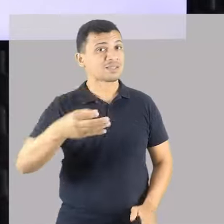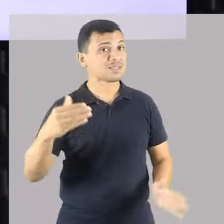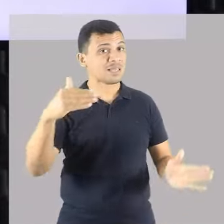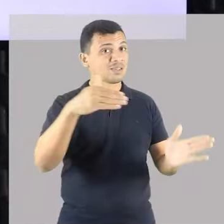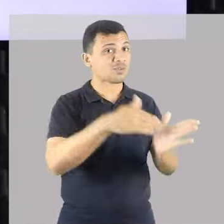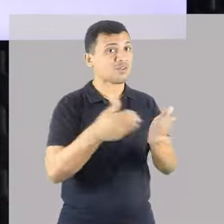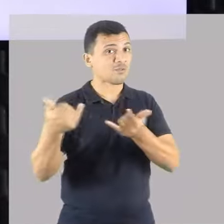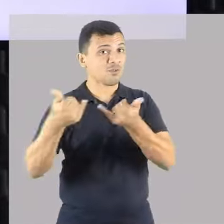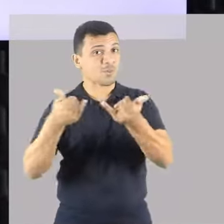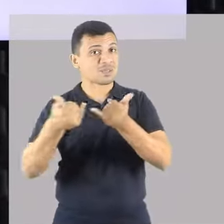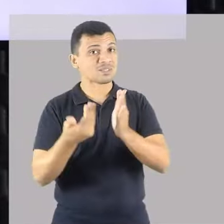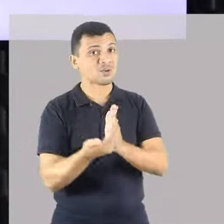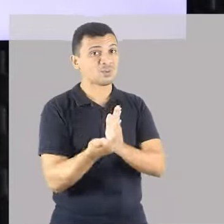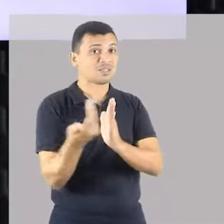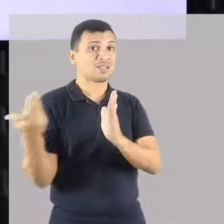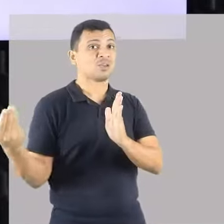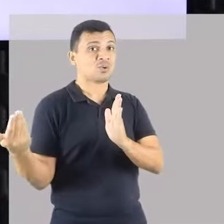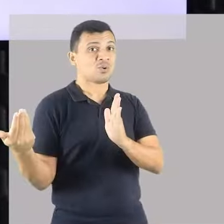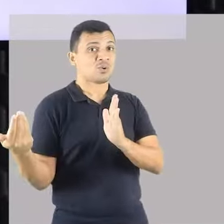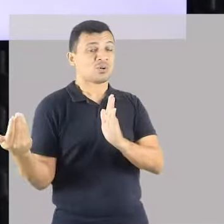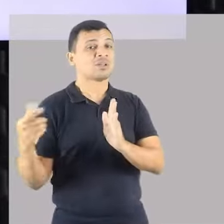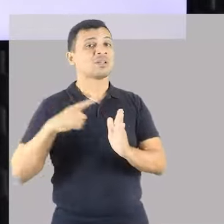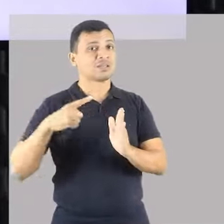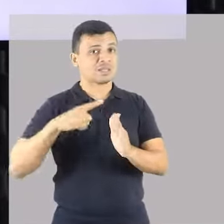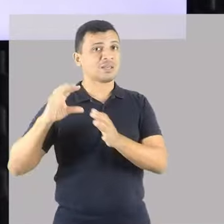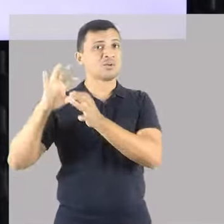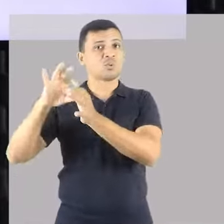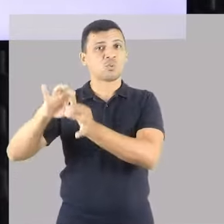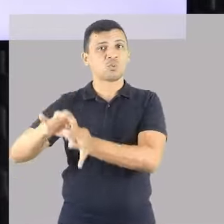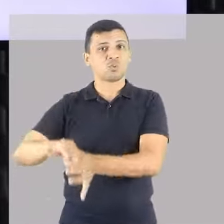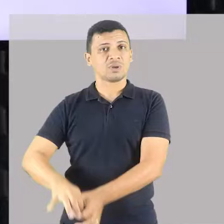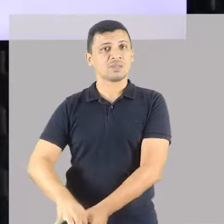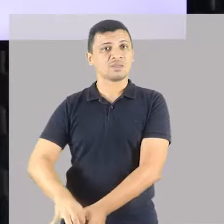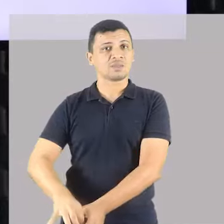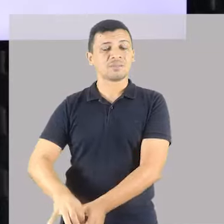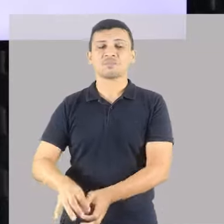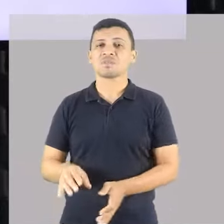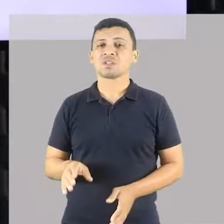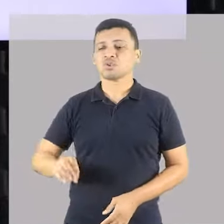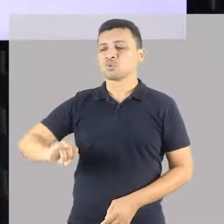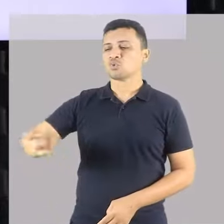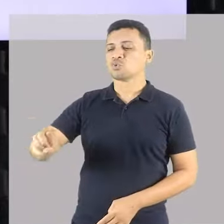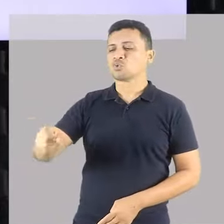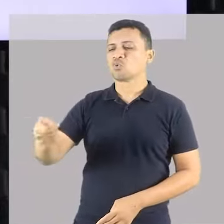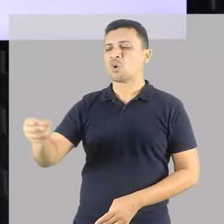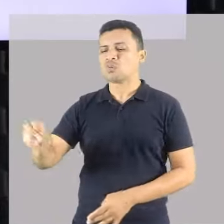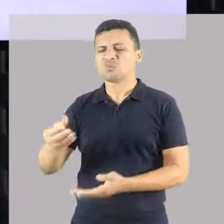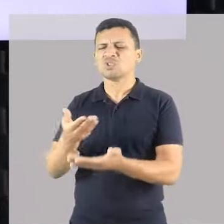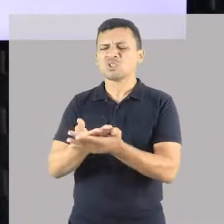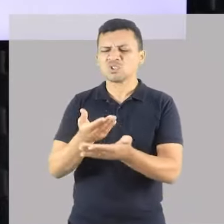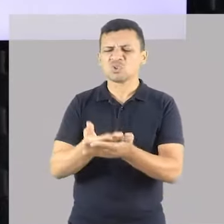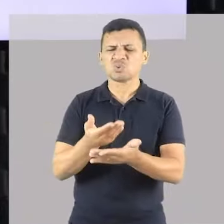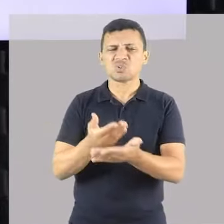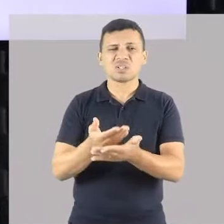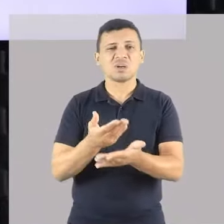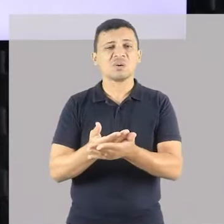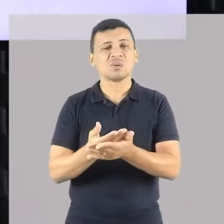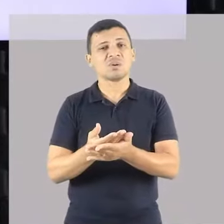informação anterior então está coerente mas seu dissesse assim João estudou bastante